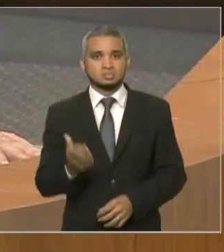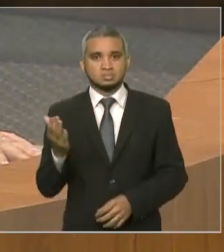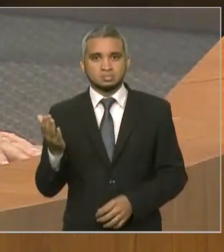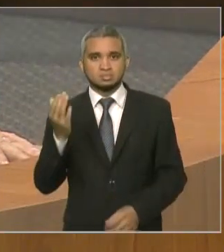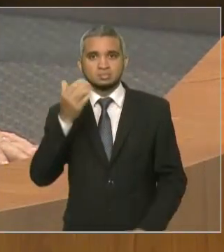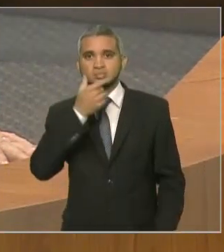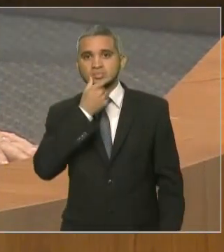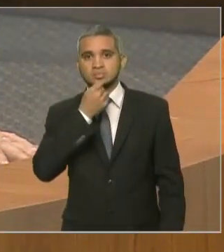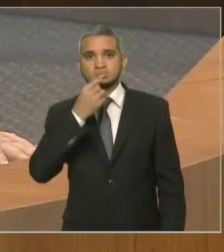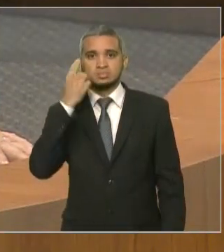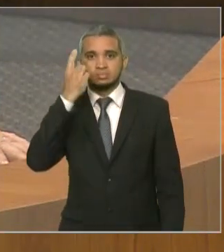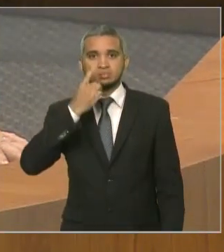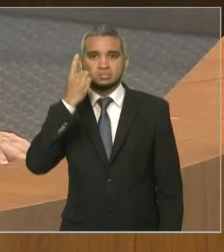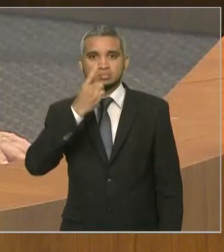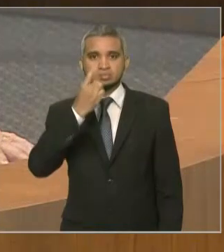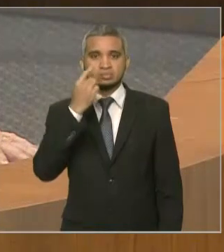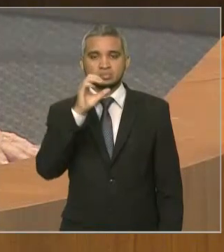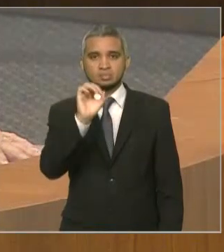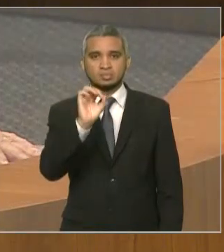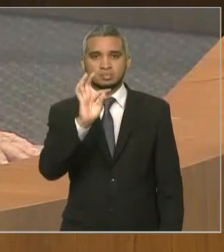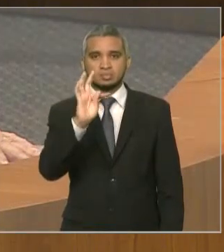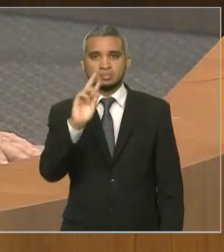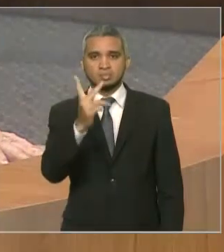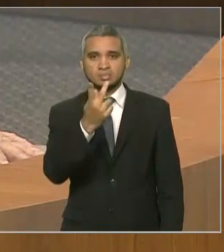deputado Otelino Neto,